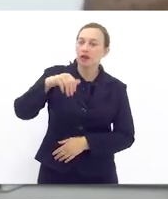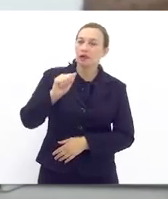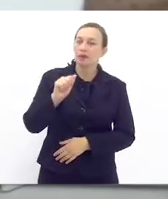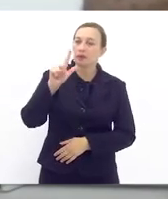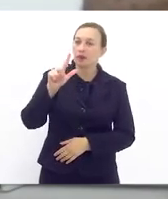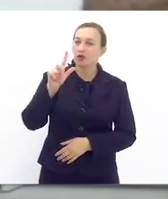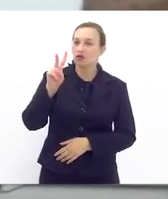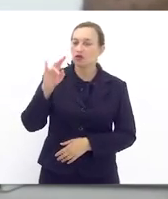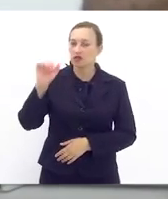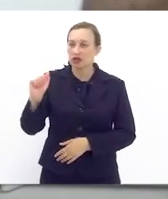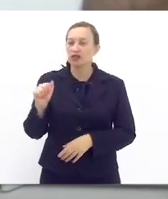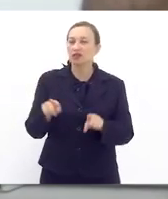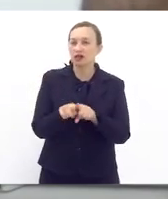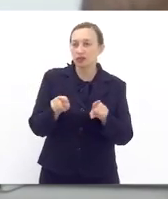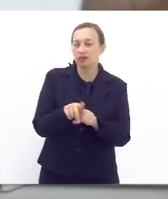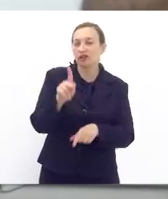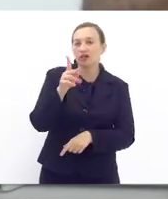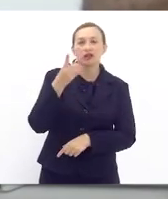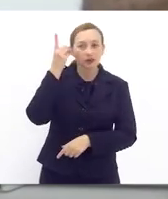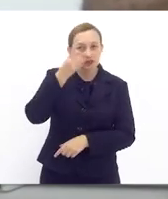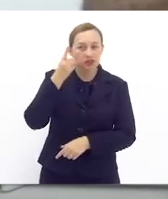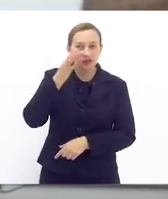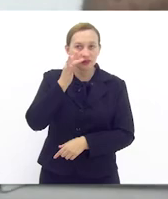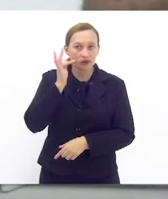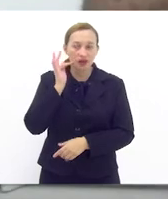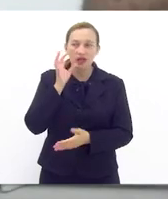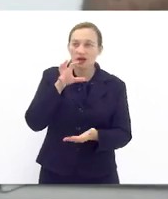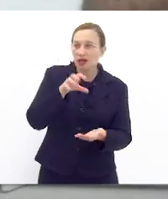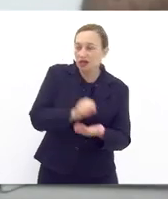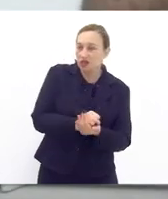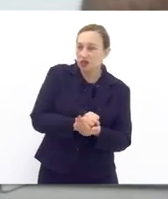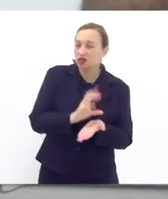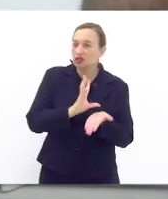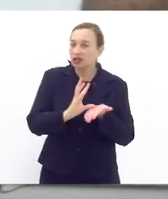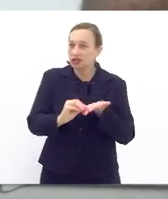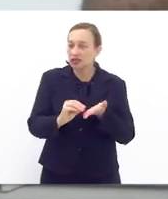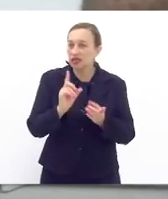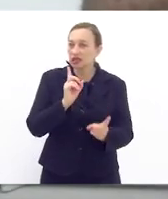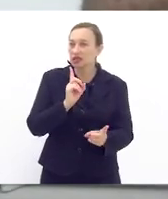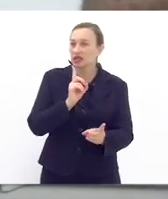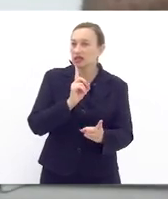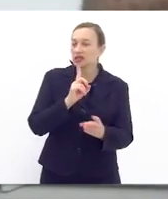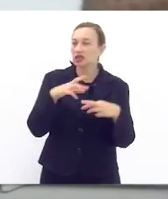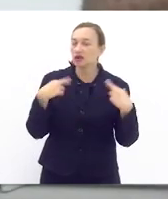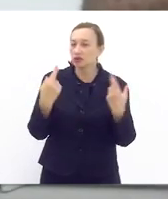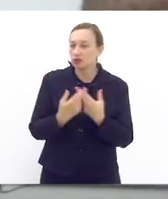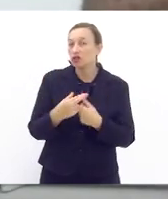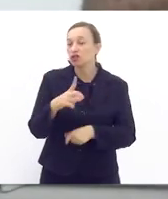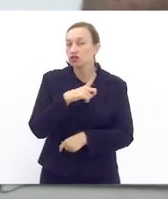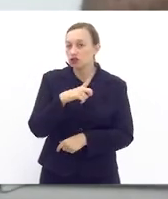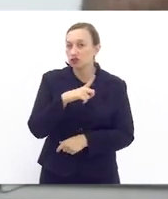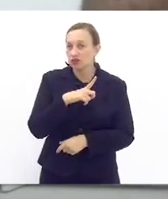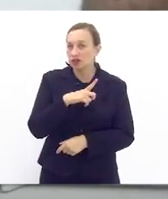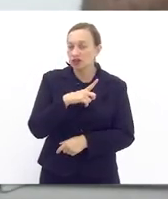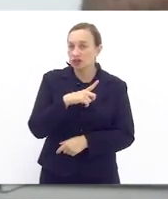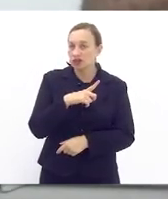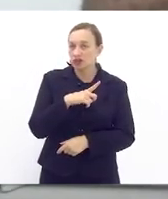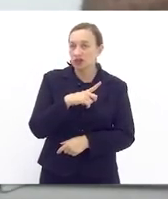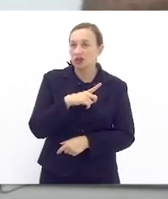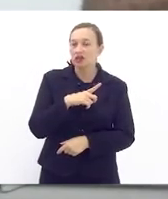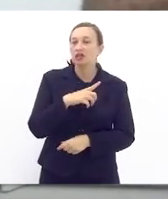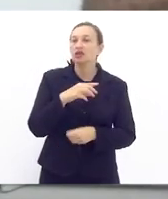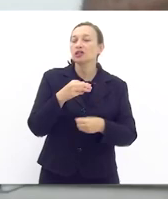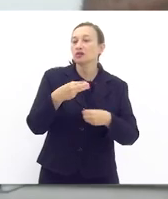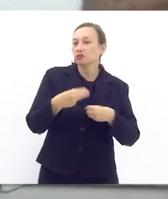Flávio Serafim em relação ao registro das atas desses encontros que nós tivemos tantos as